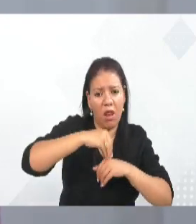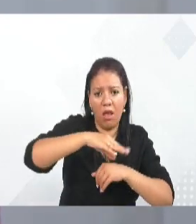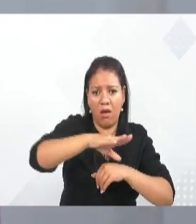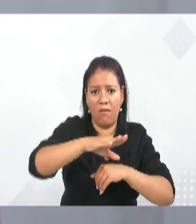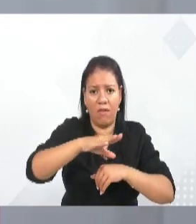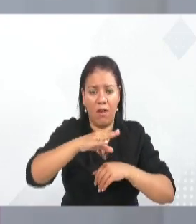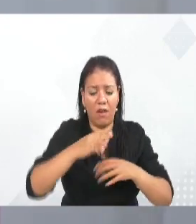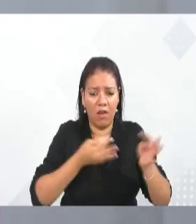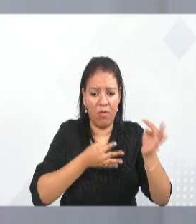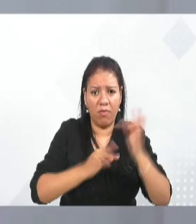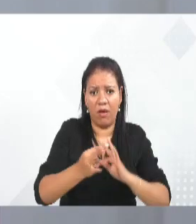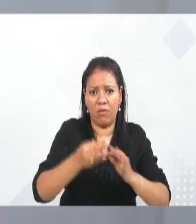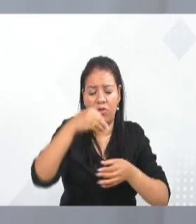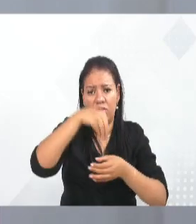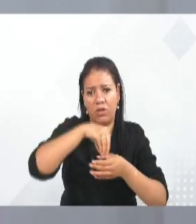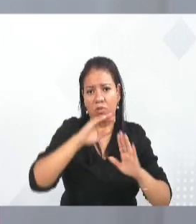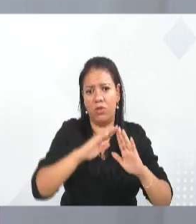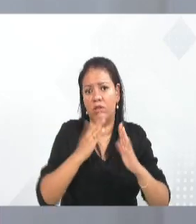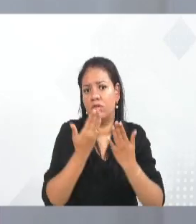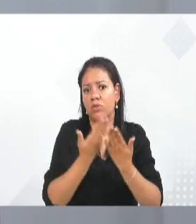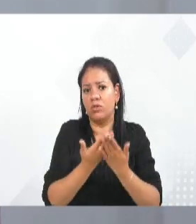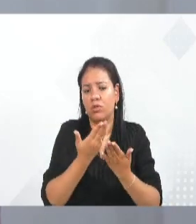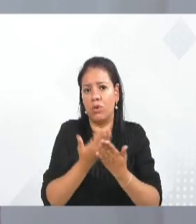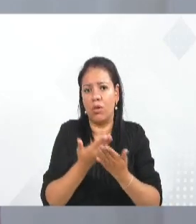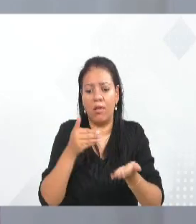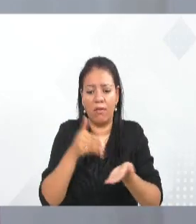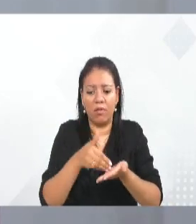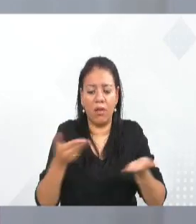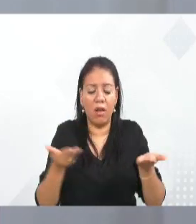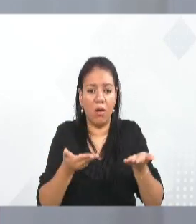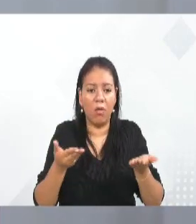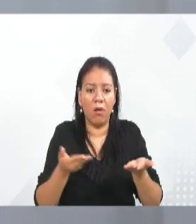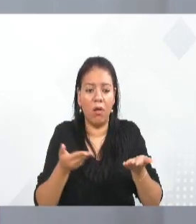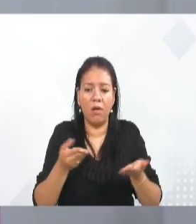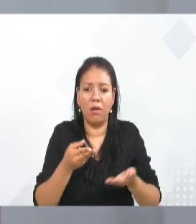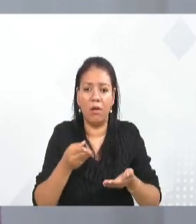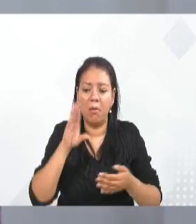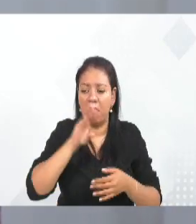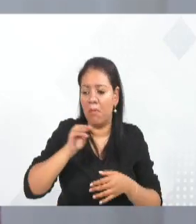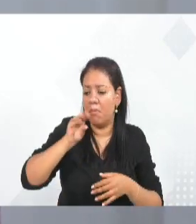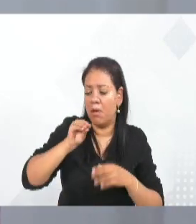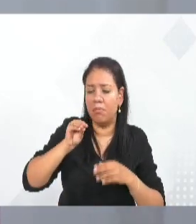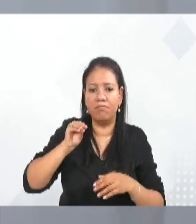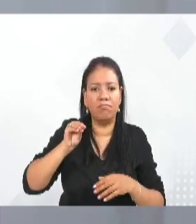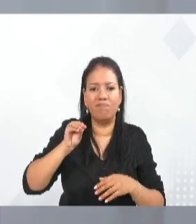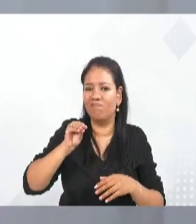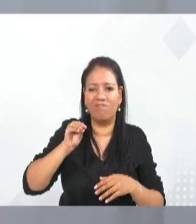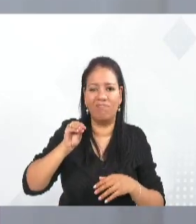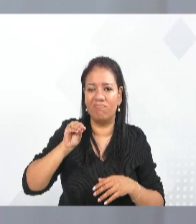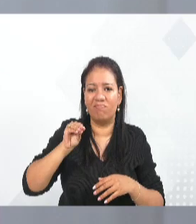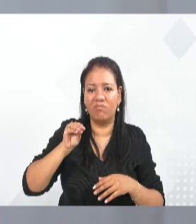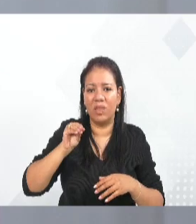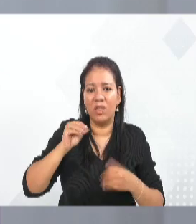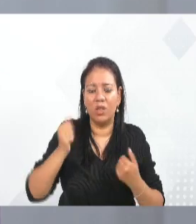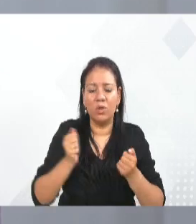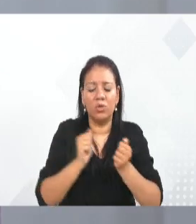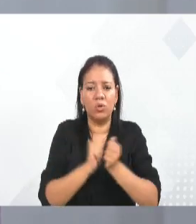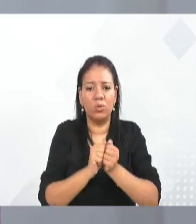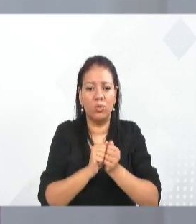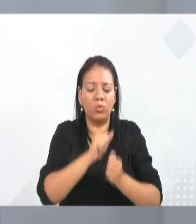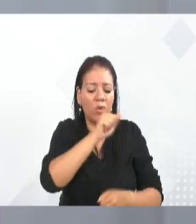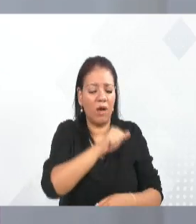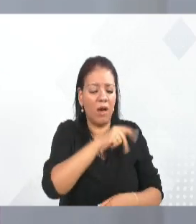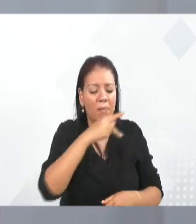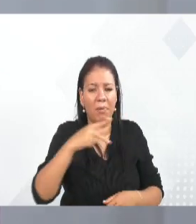para dentro das nossas escolas e até agora não se fala nada As poucas ações as poucas parcerias que estão é as